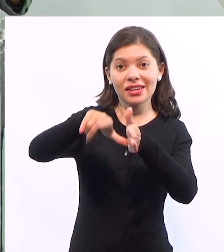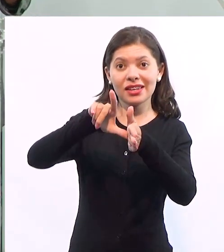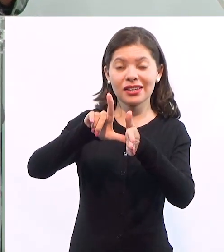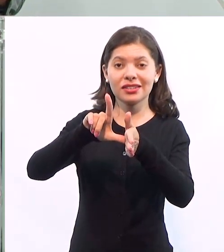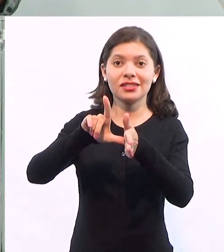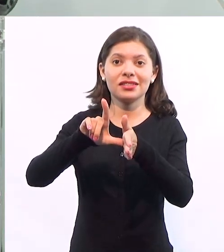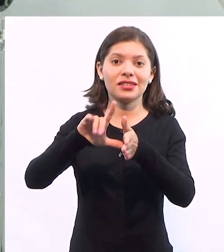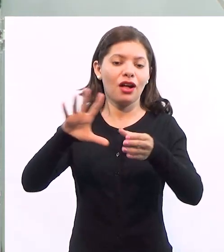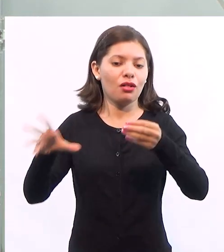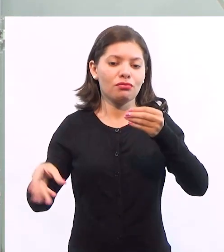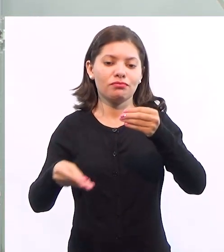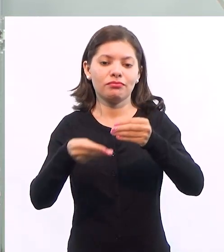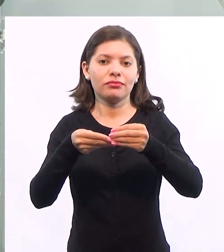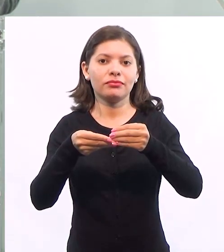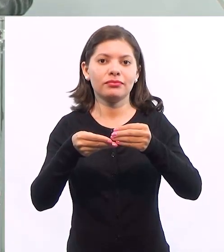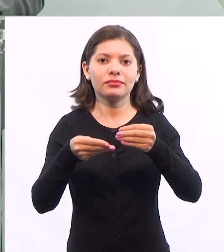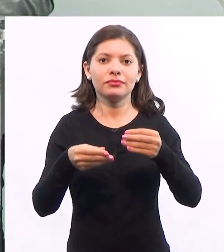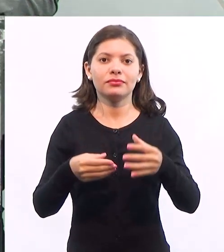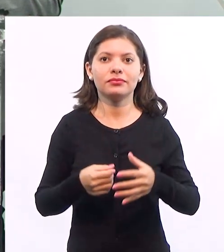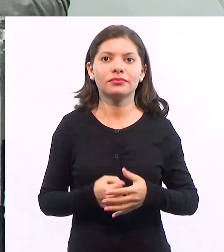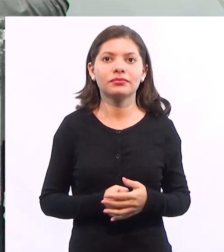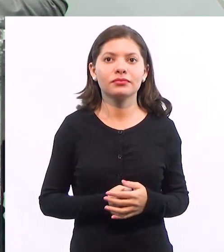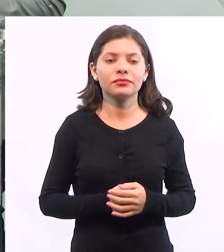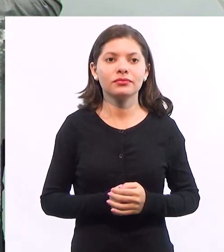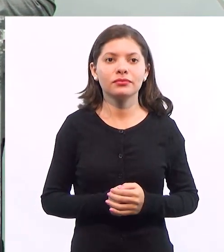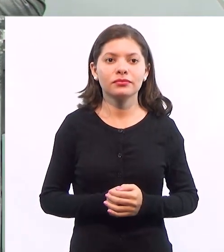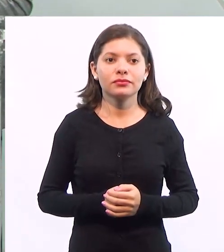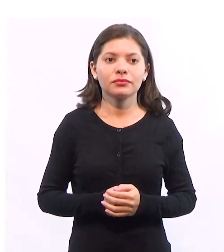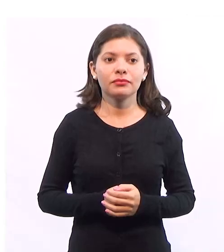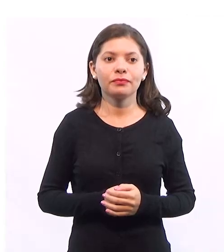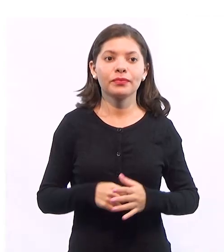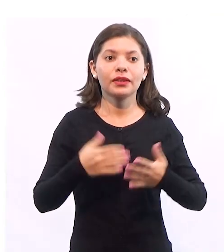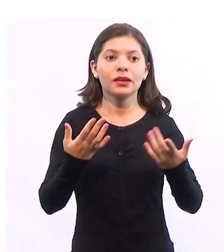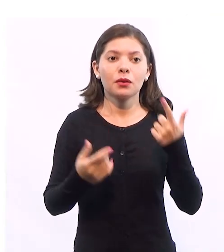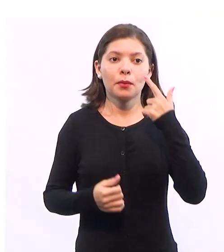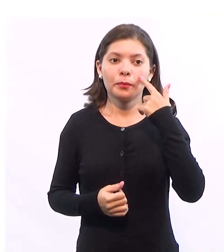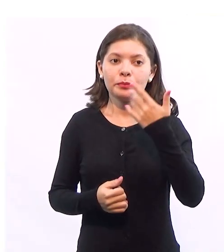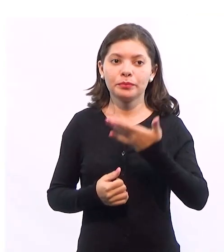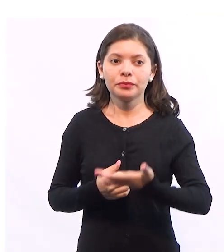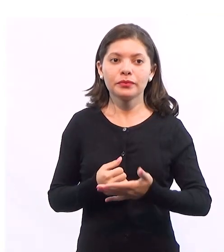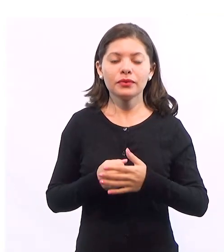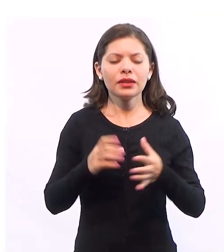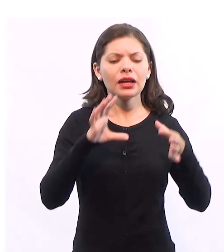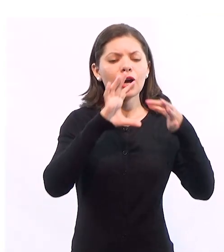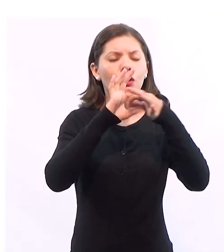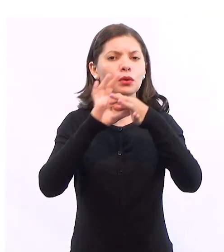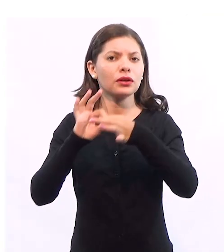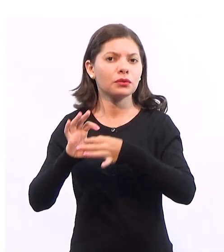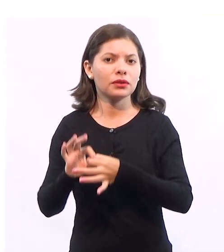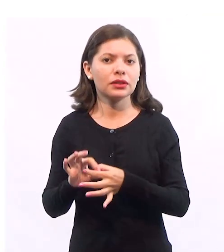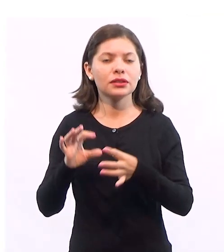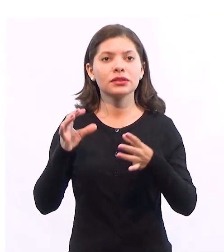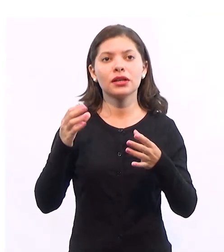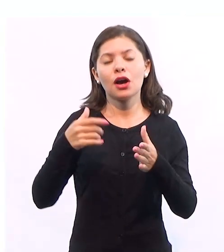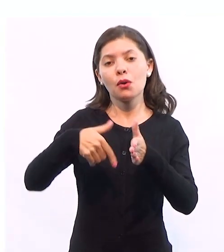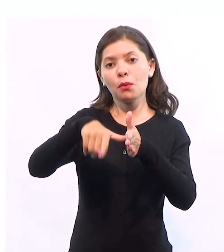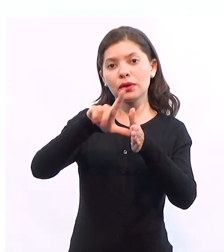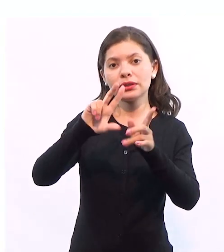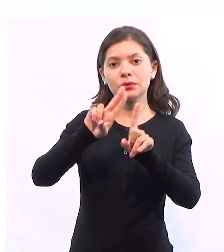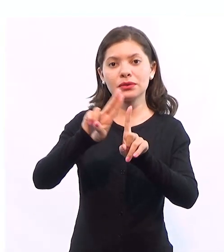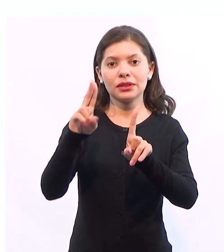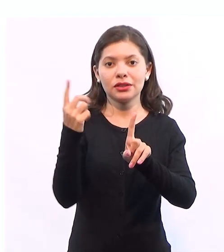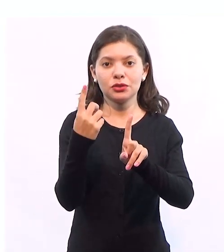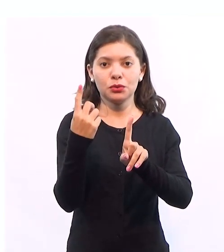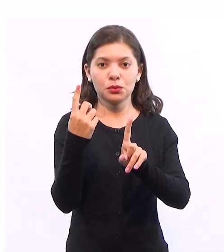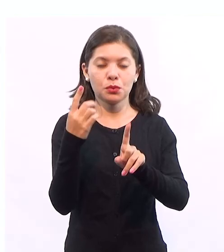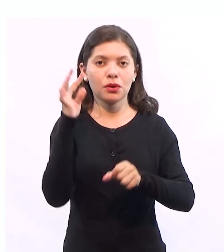sido complementada pela anterior, tá bom? E aí aqui, ó, a contextualização, né, nós falamos lá na unidade 1 que